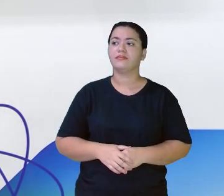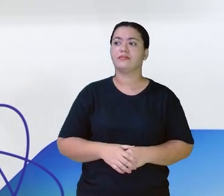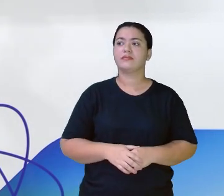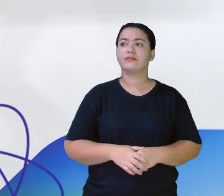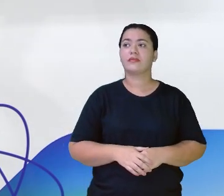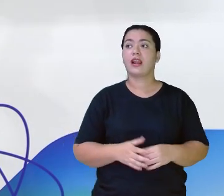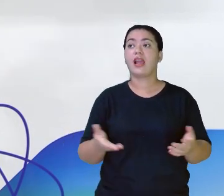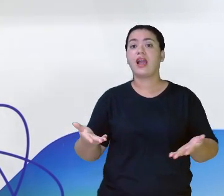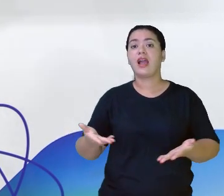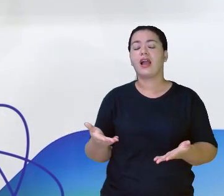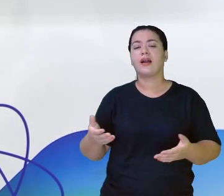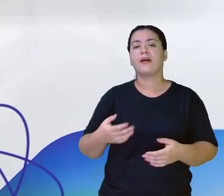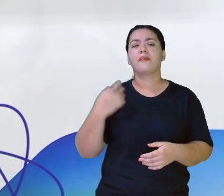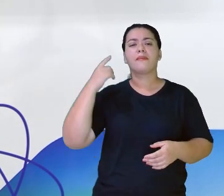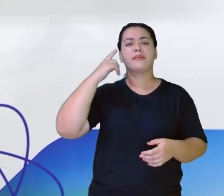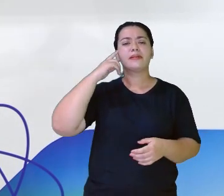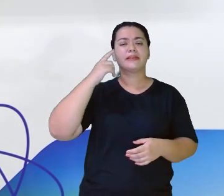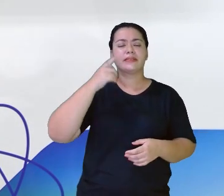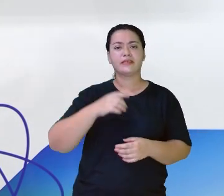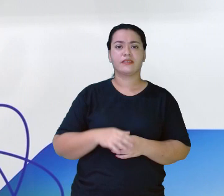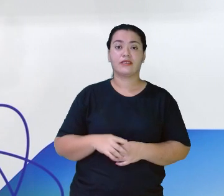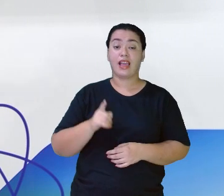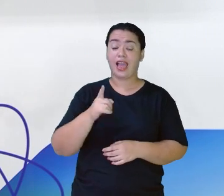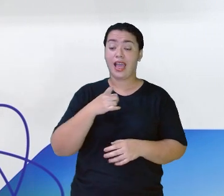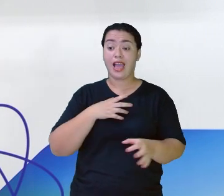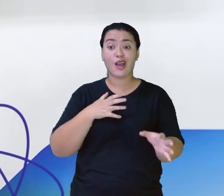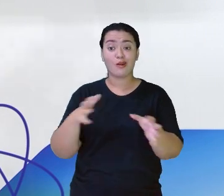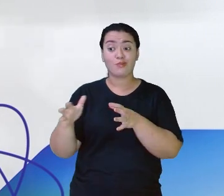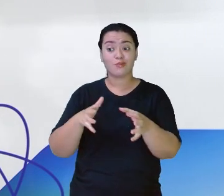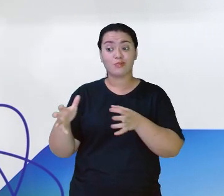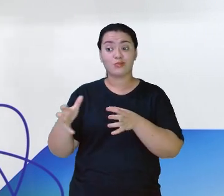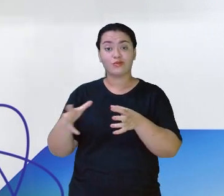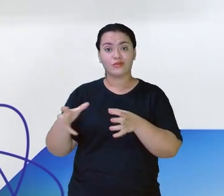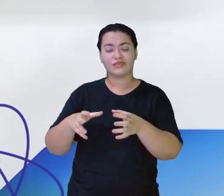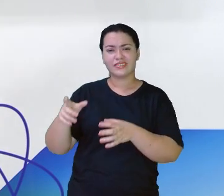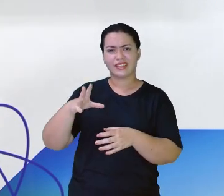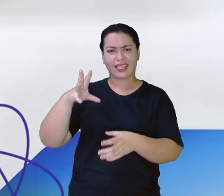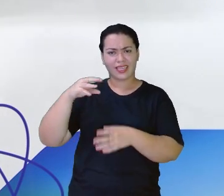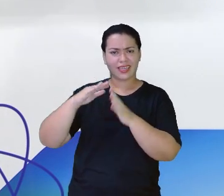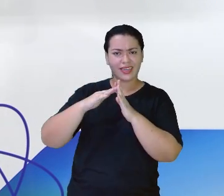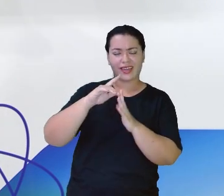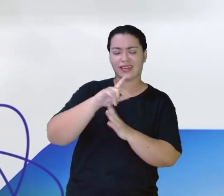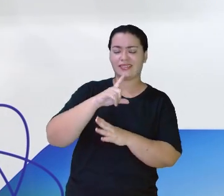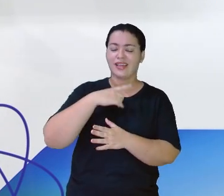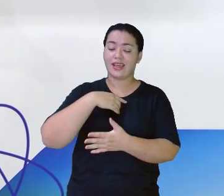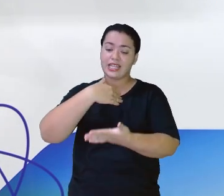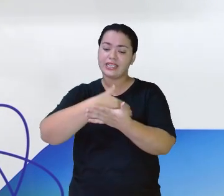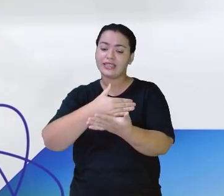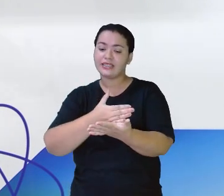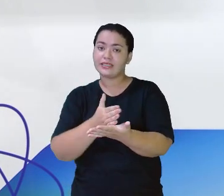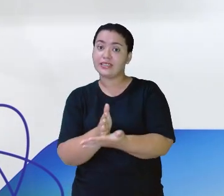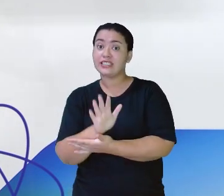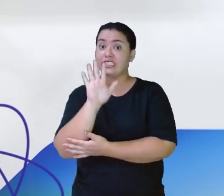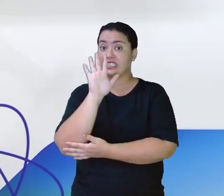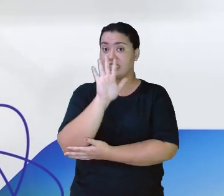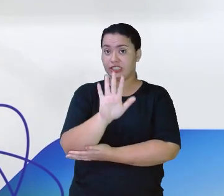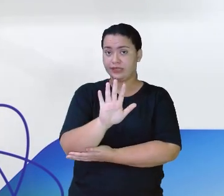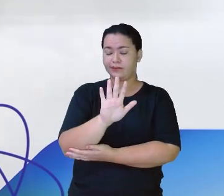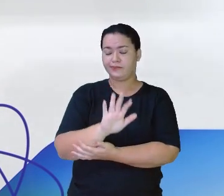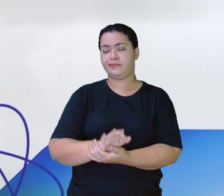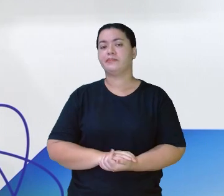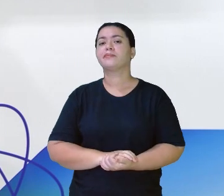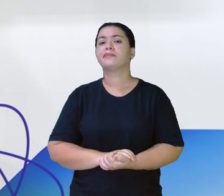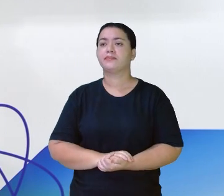certo? E agora, pensa aí, você tem um pudim na sua casa e esse pudim foi dividido em 5